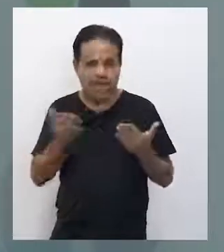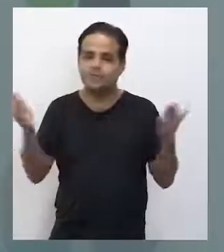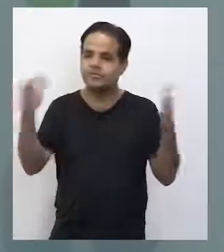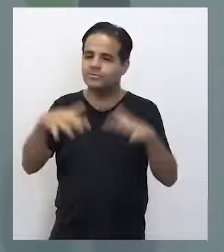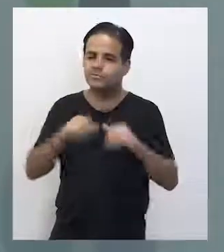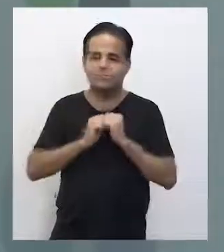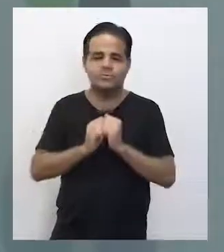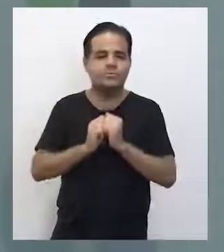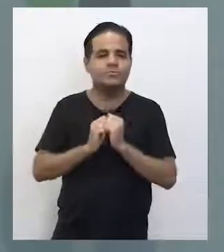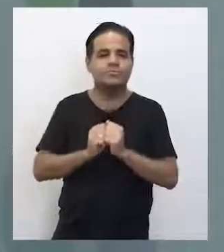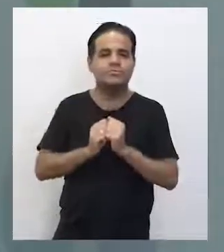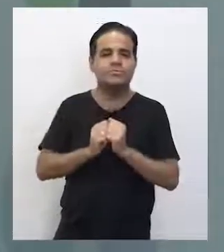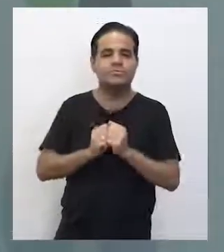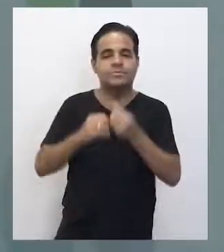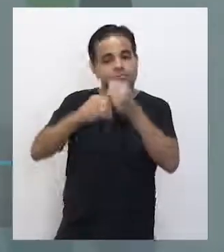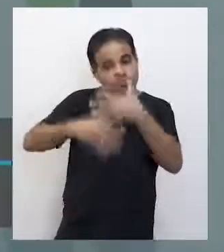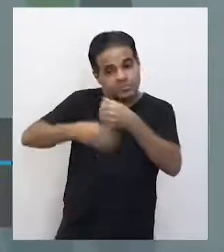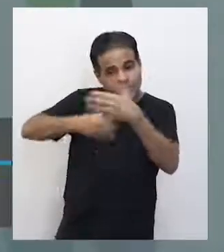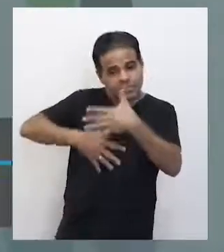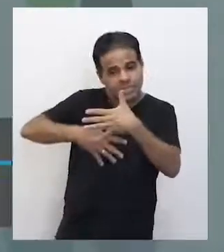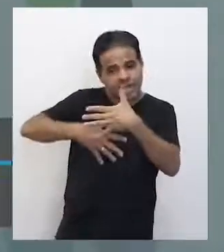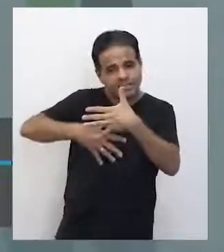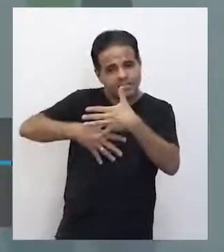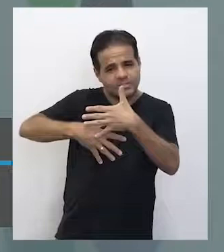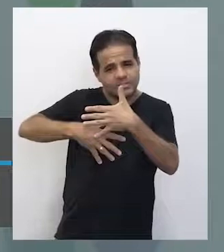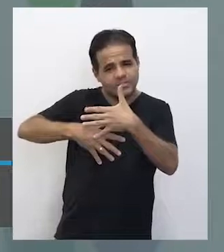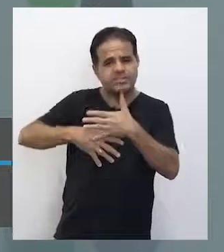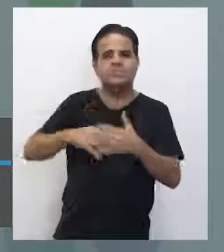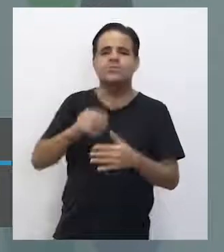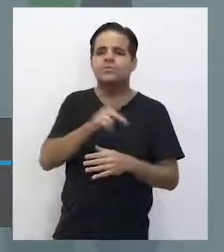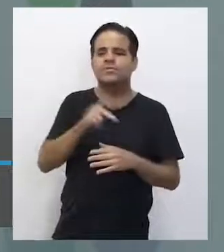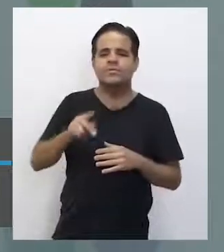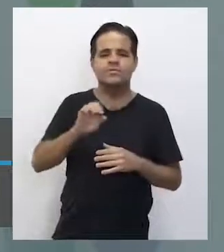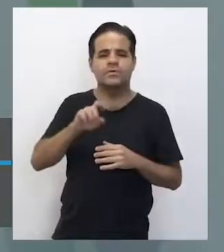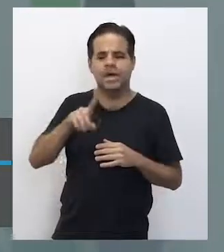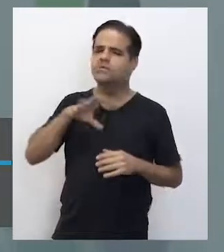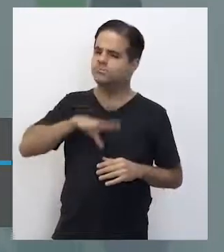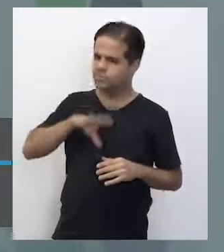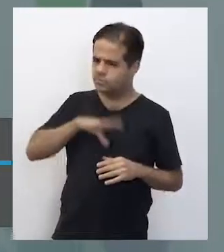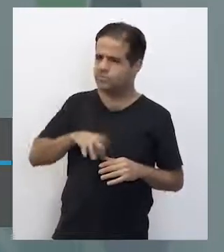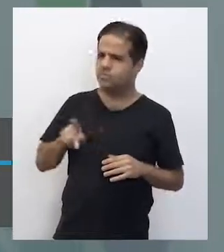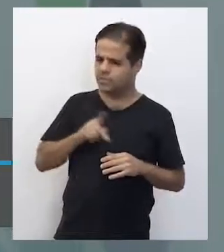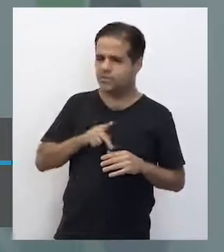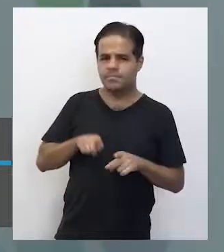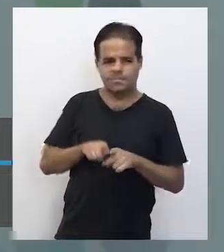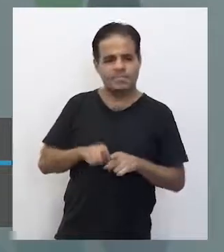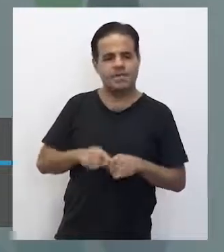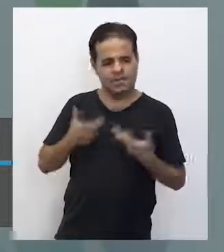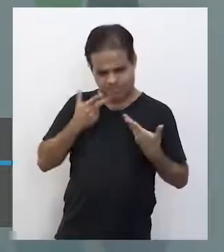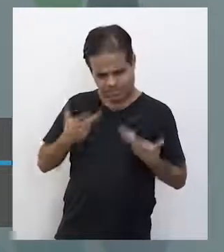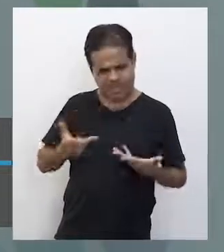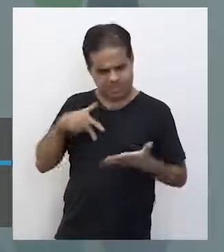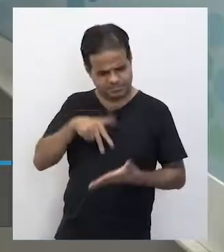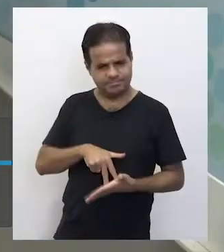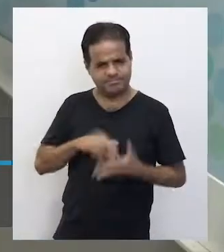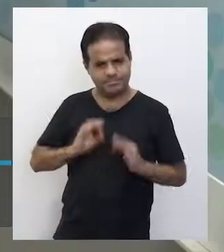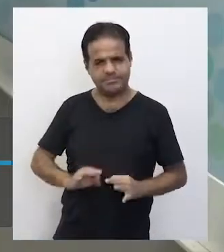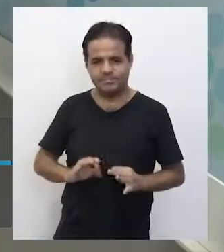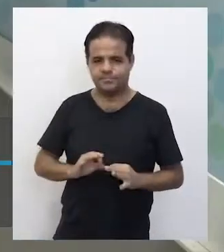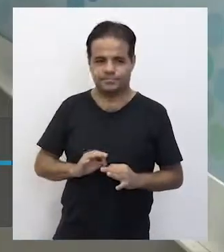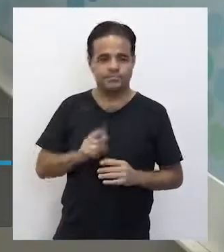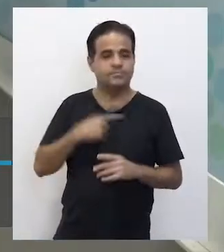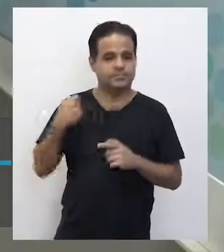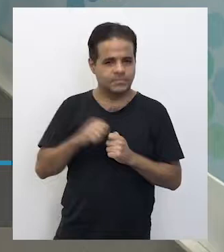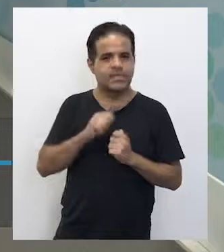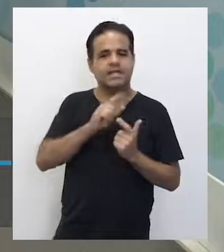estar com a gente aqui no chat. O professor Ed, professor de língua portuguesa também, não é, Ed? Assuma seu papel. Sim, né? Quando a gente